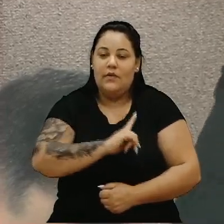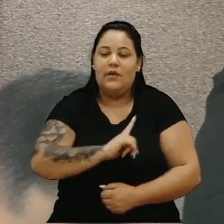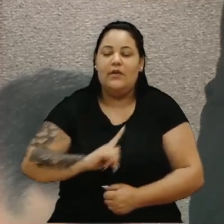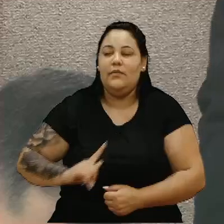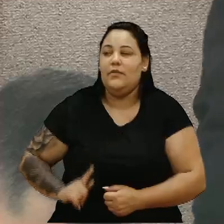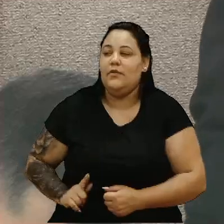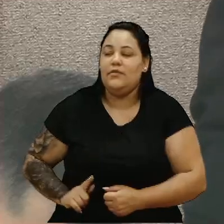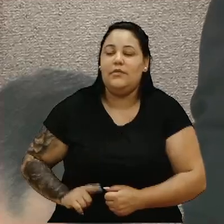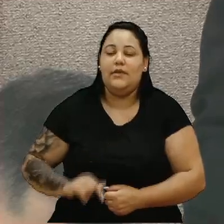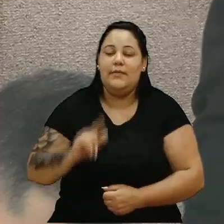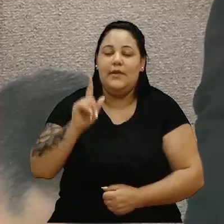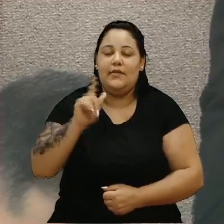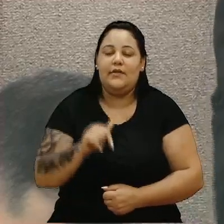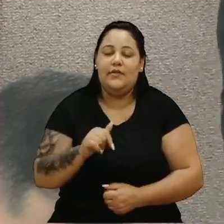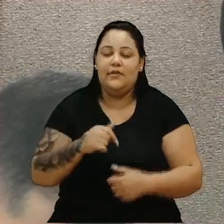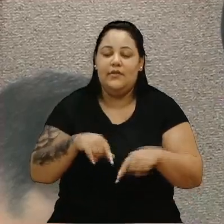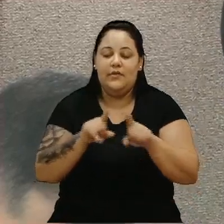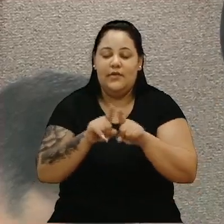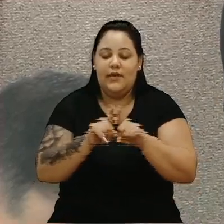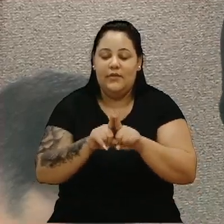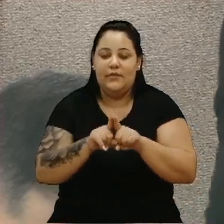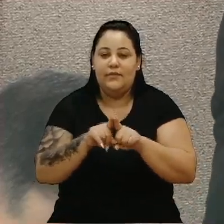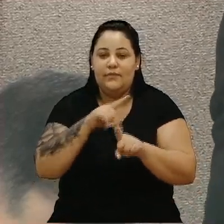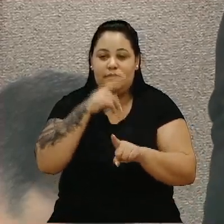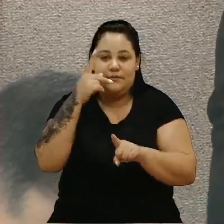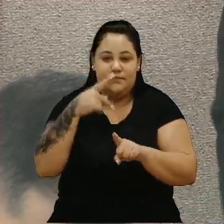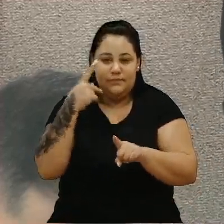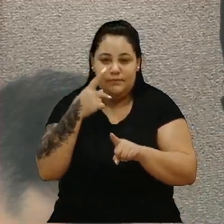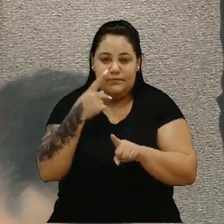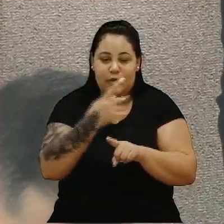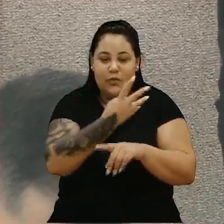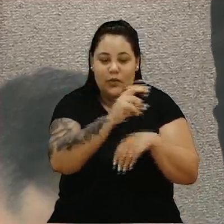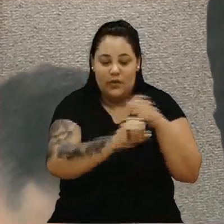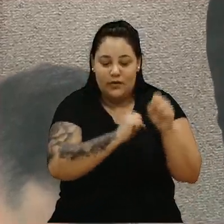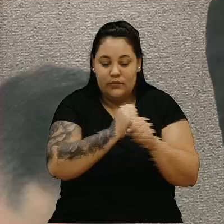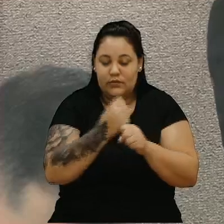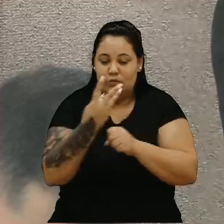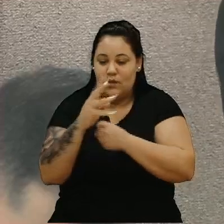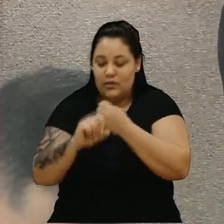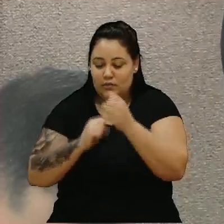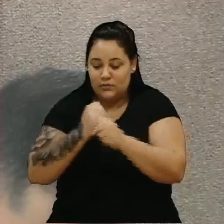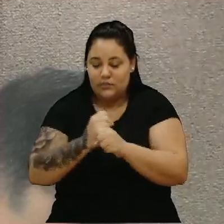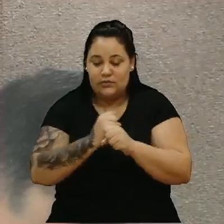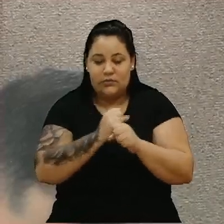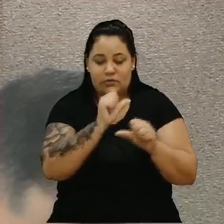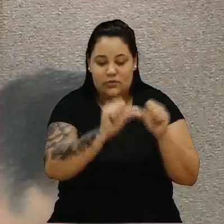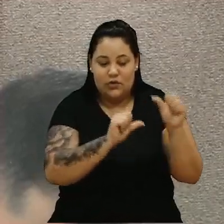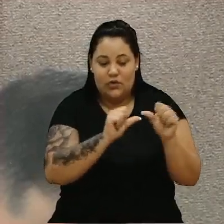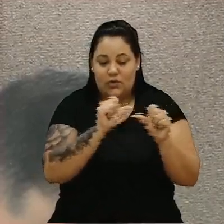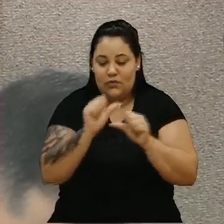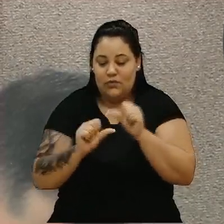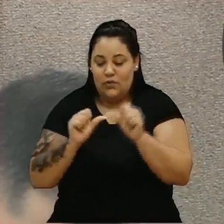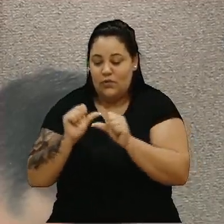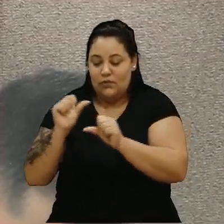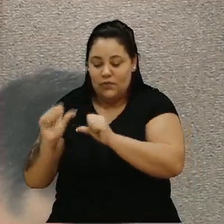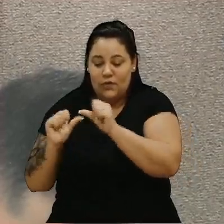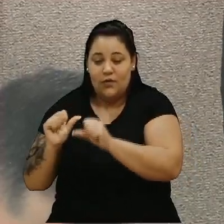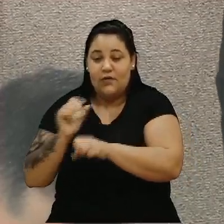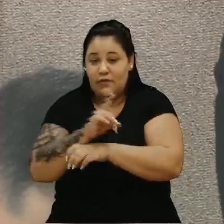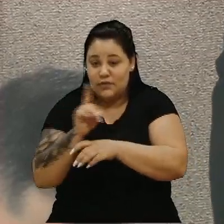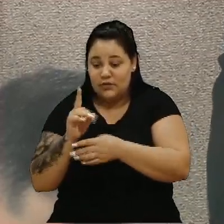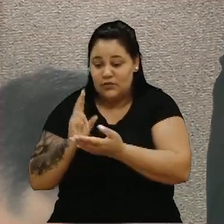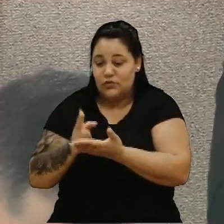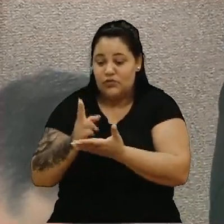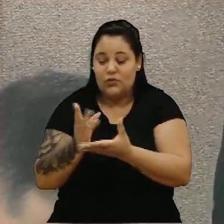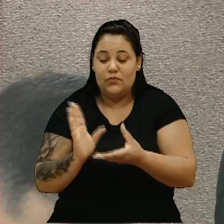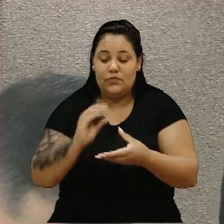políticos, nós passamos. A cada 4 anos é uma eleição nova, nós passamos, mas os senhores não passarão, os senhores permanecerão nas suas